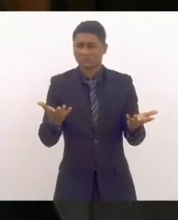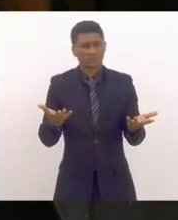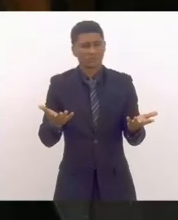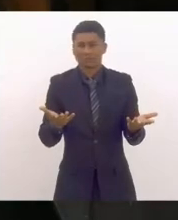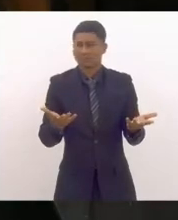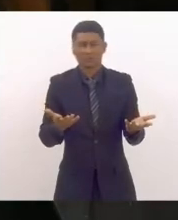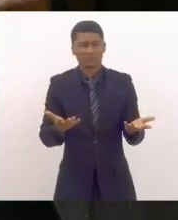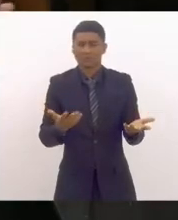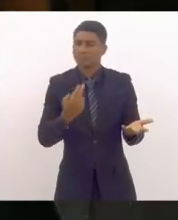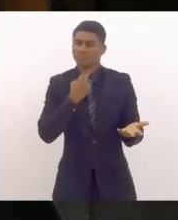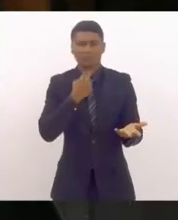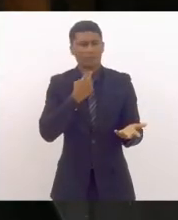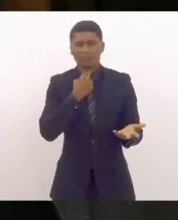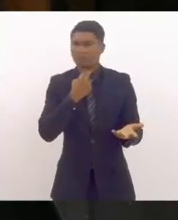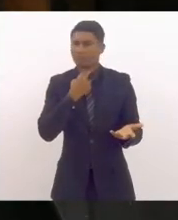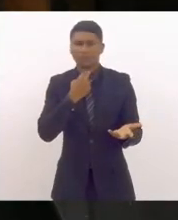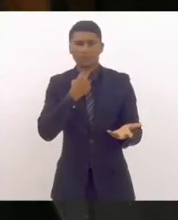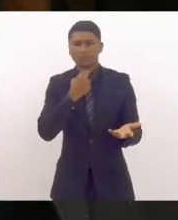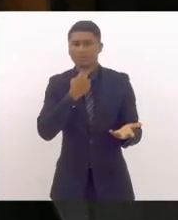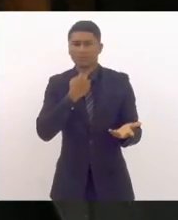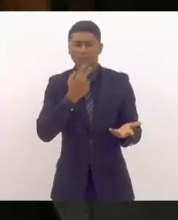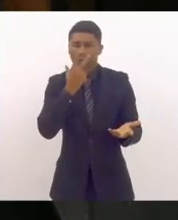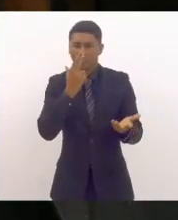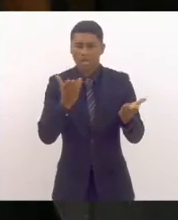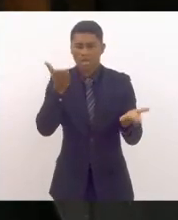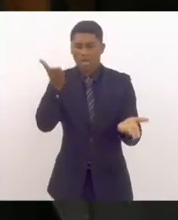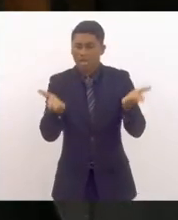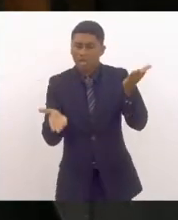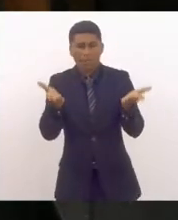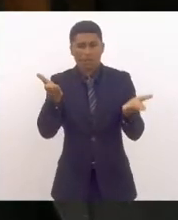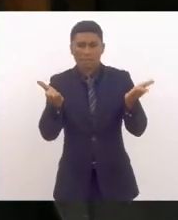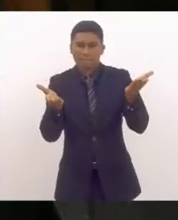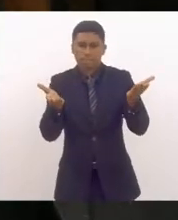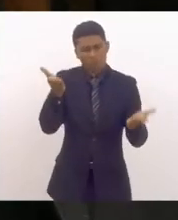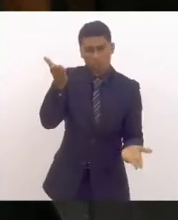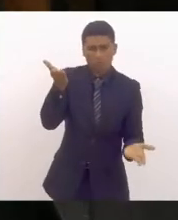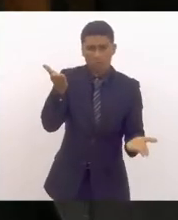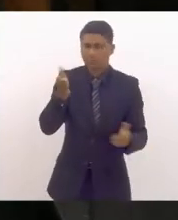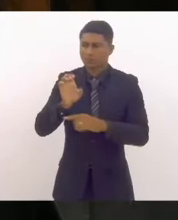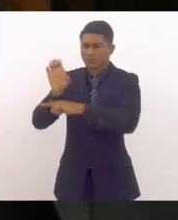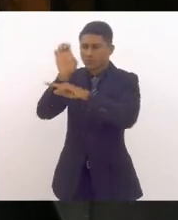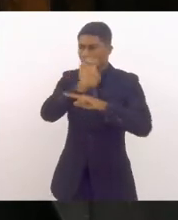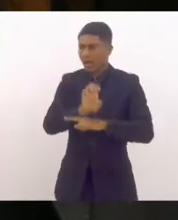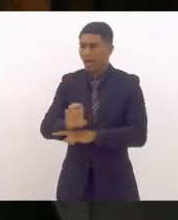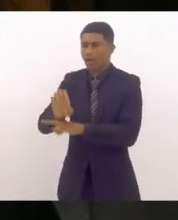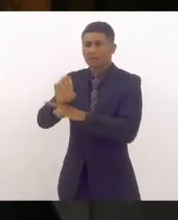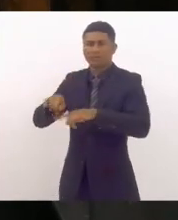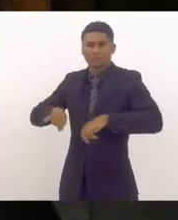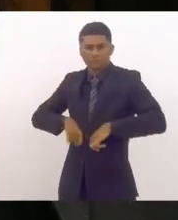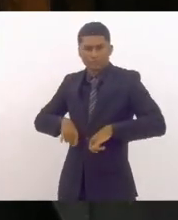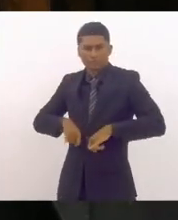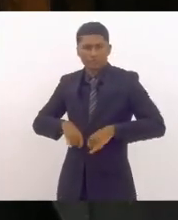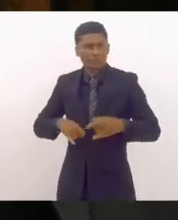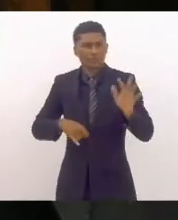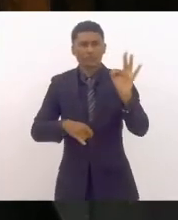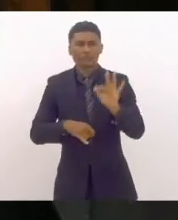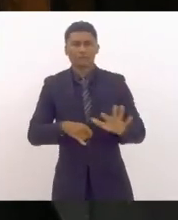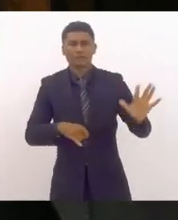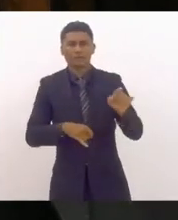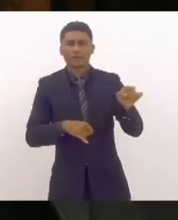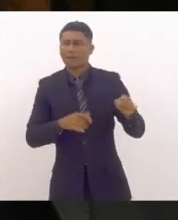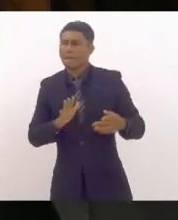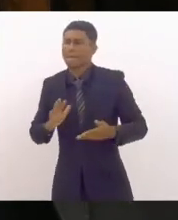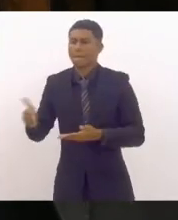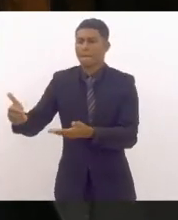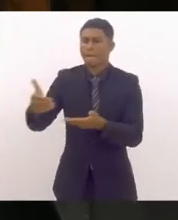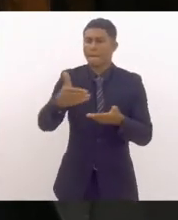dá com esse aqui com esse modelo desde equilibrado que sobrecarrega estados e municípios e deixa a união esse papel de